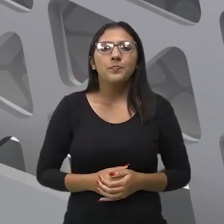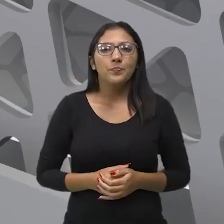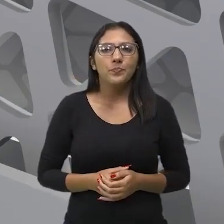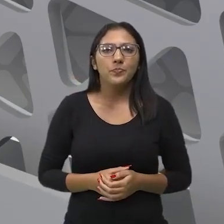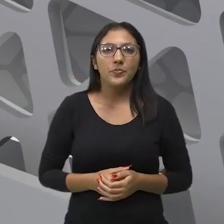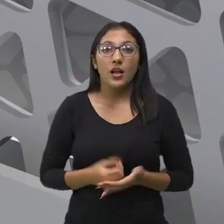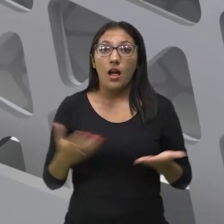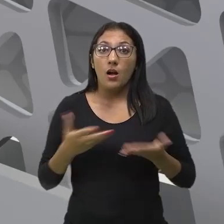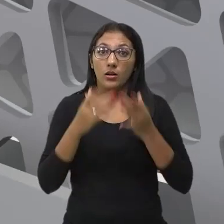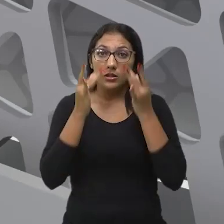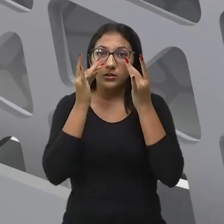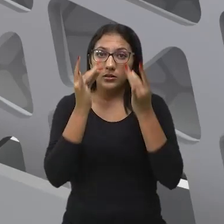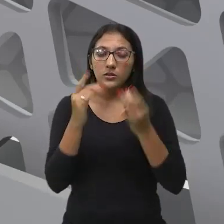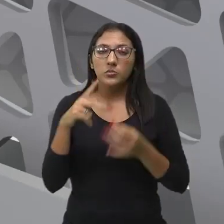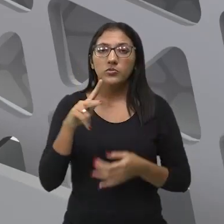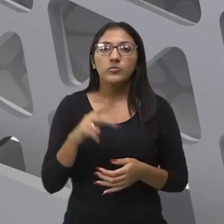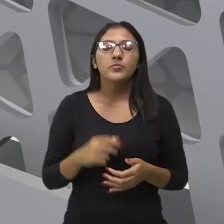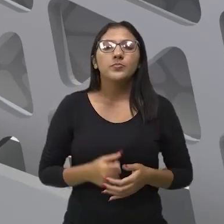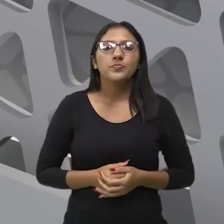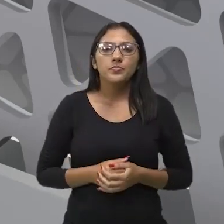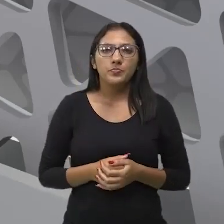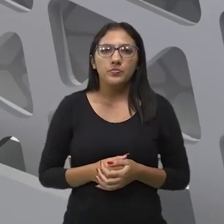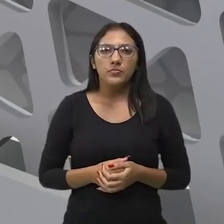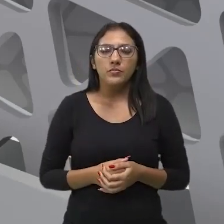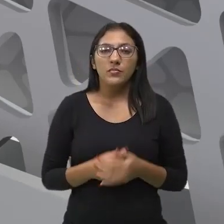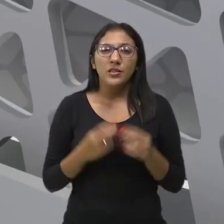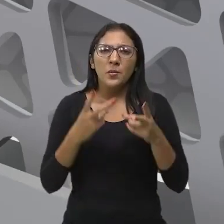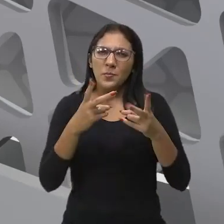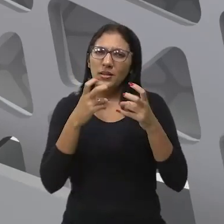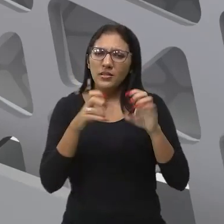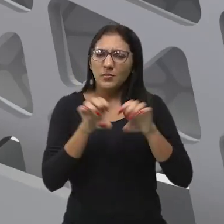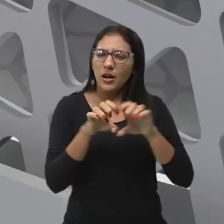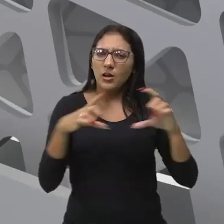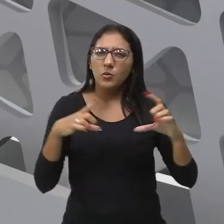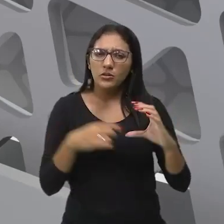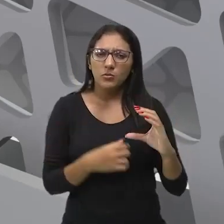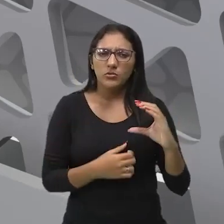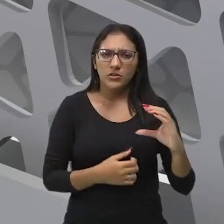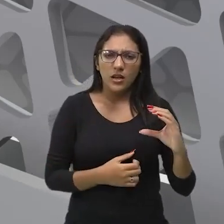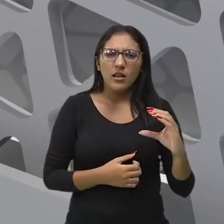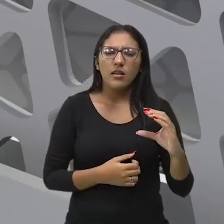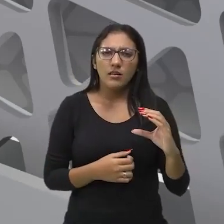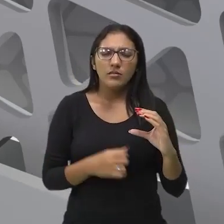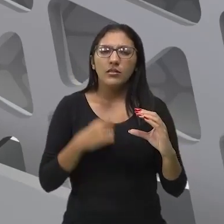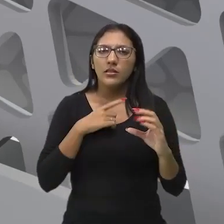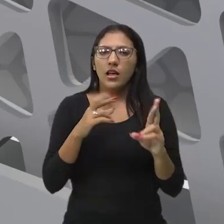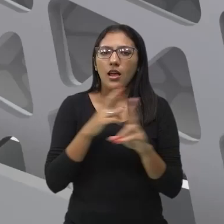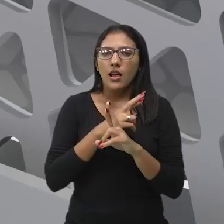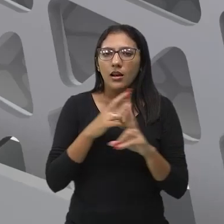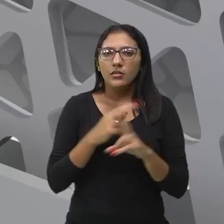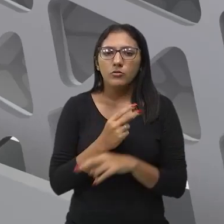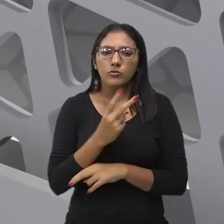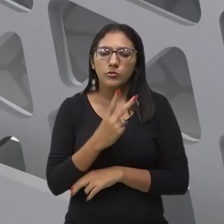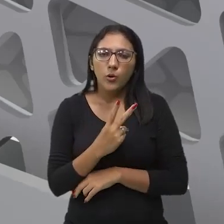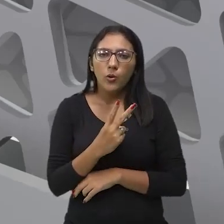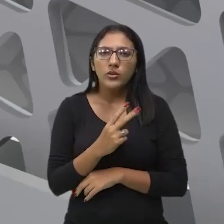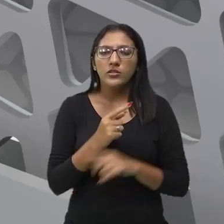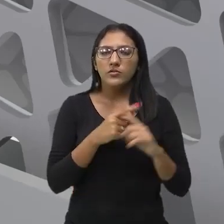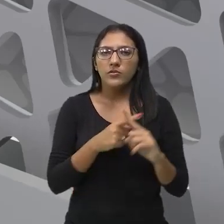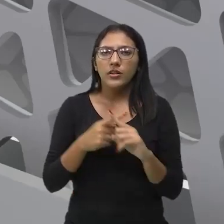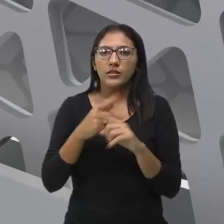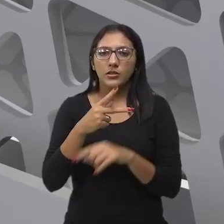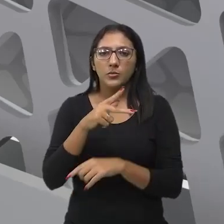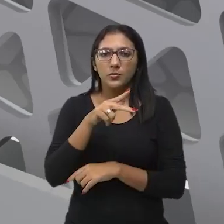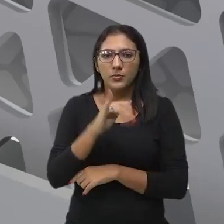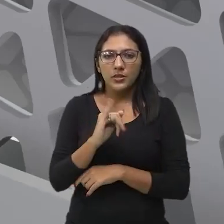ti. Perceba que na fórmula, a gente fala que a fórmula para calcular a circunferência é 2πr, tá legal? O π a gente